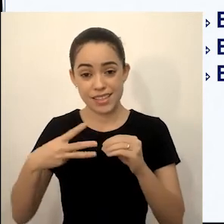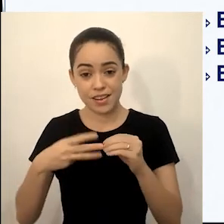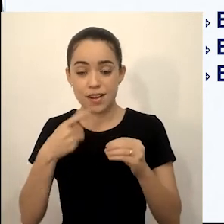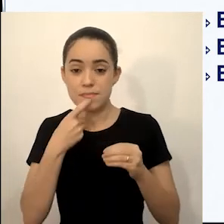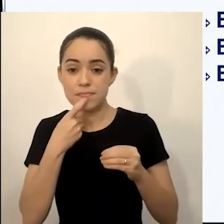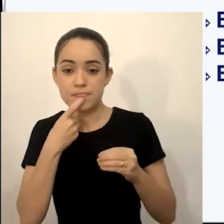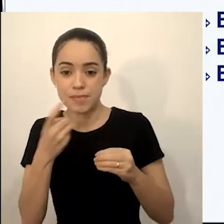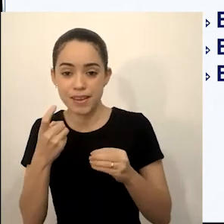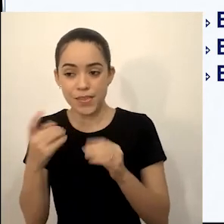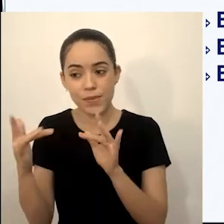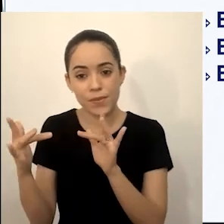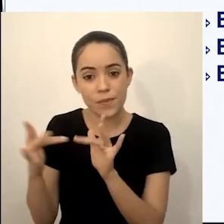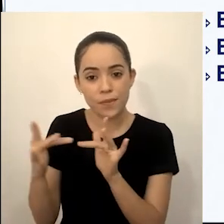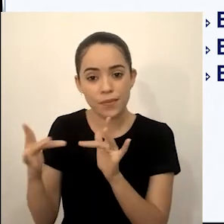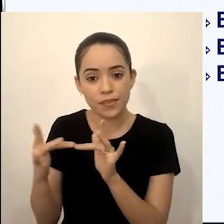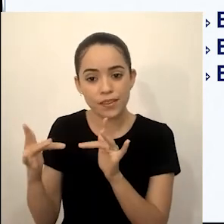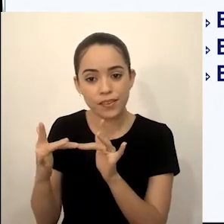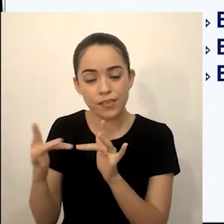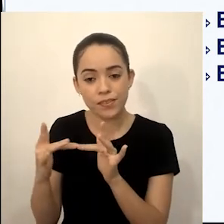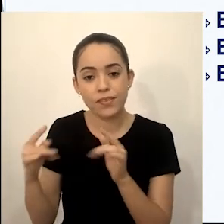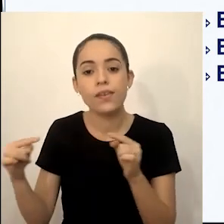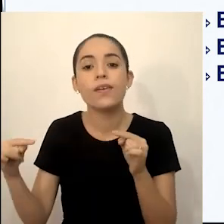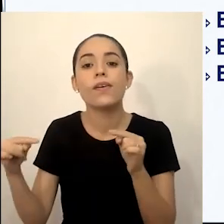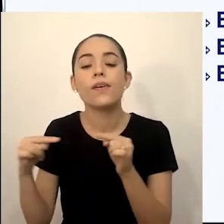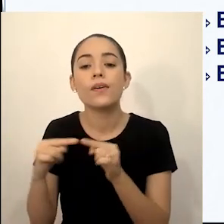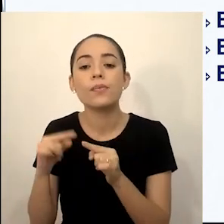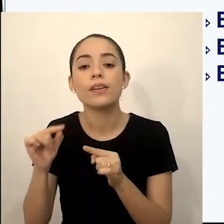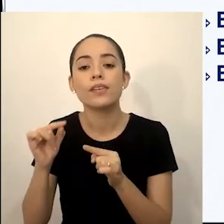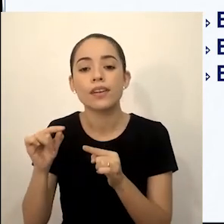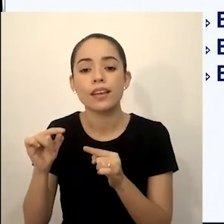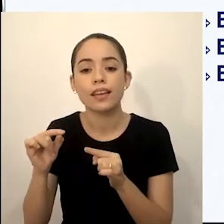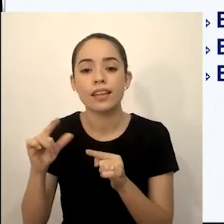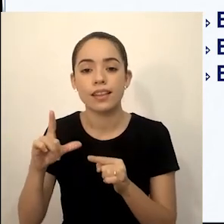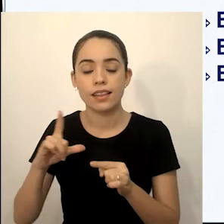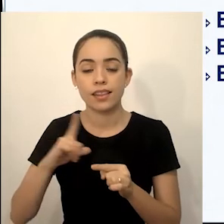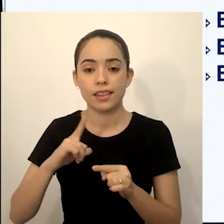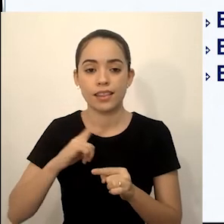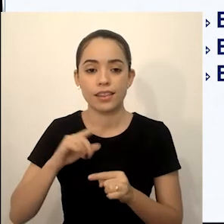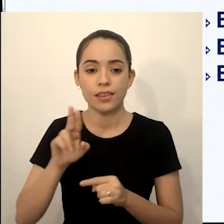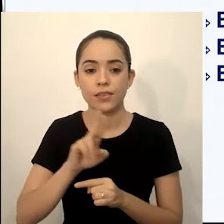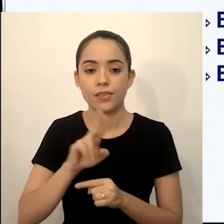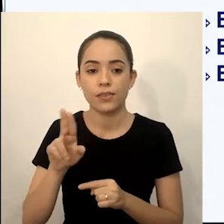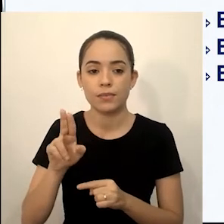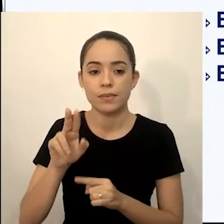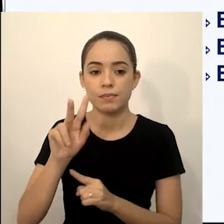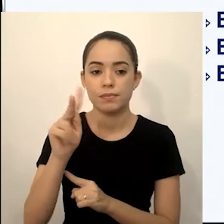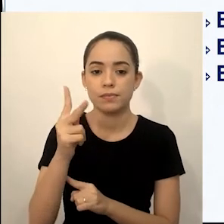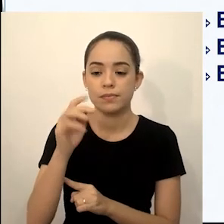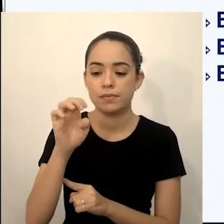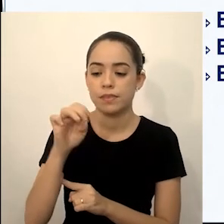Esta proximidade é definida pela barreira